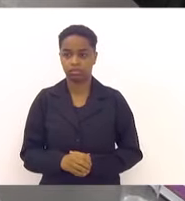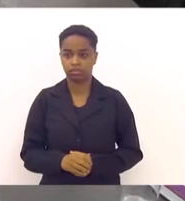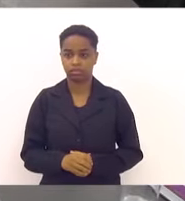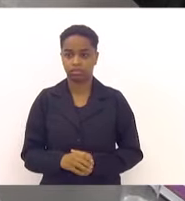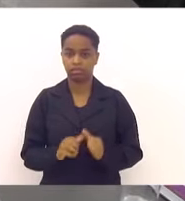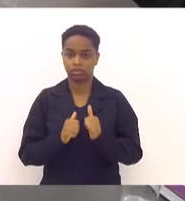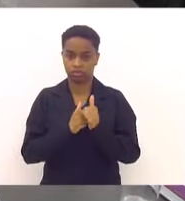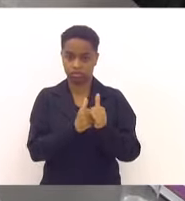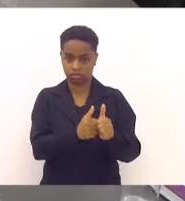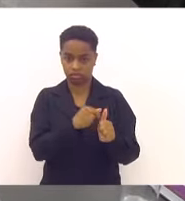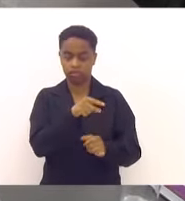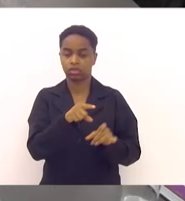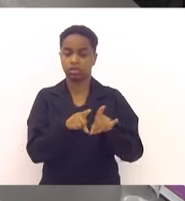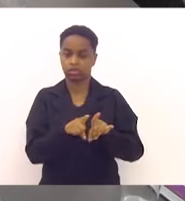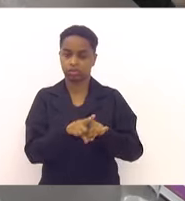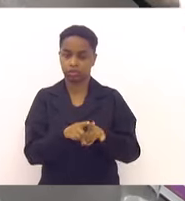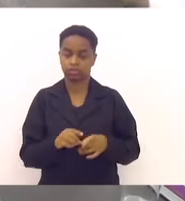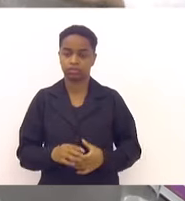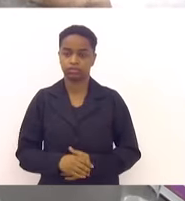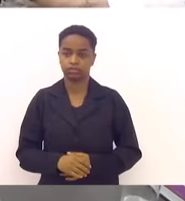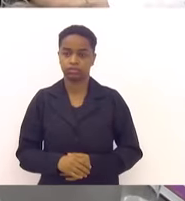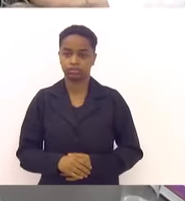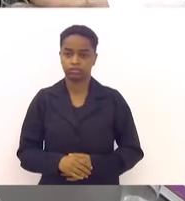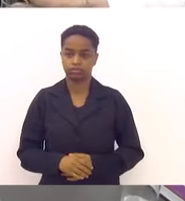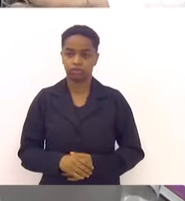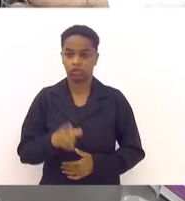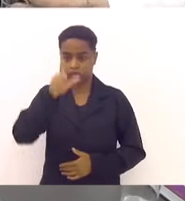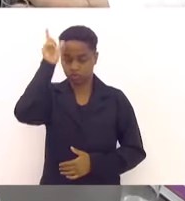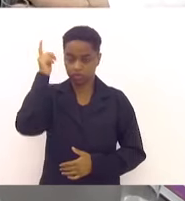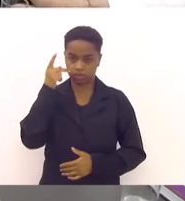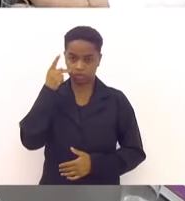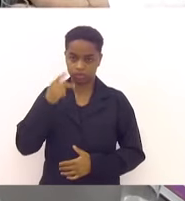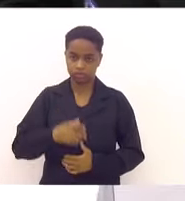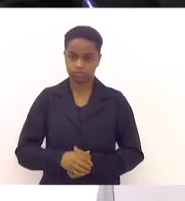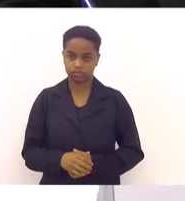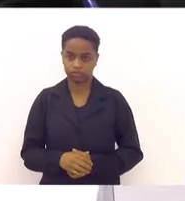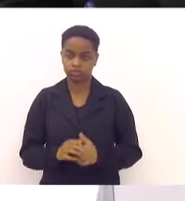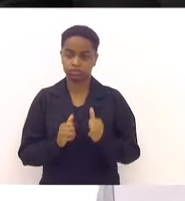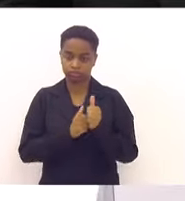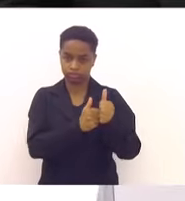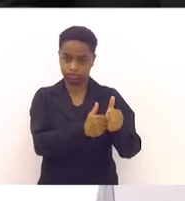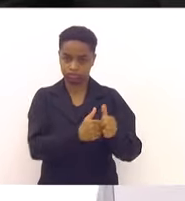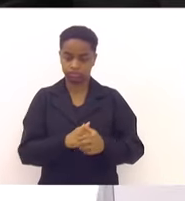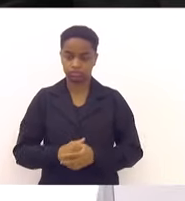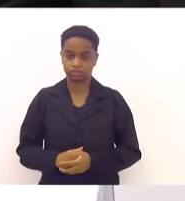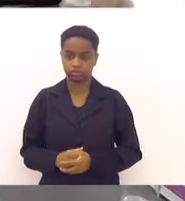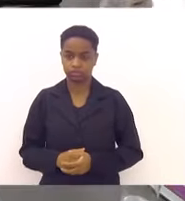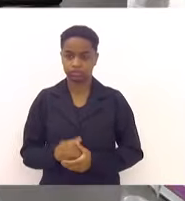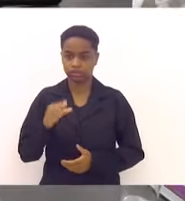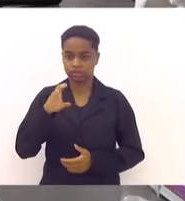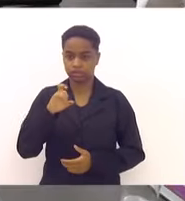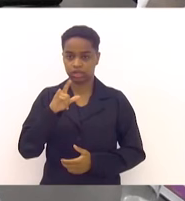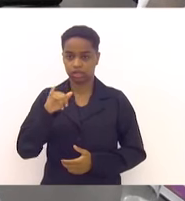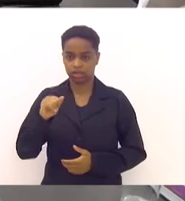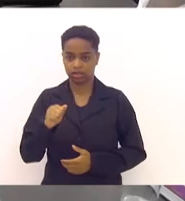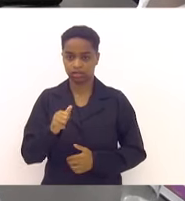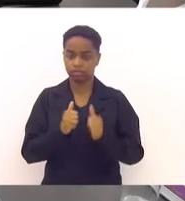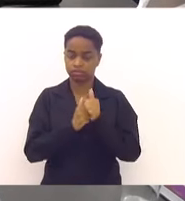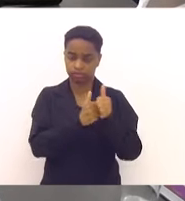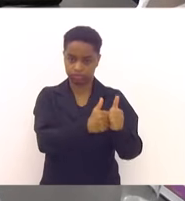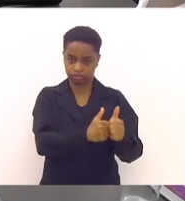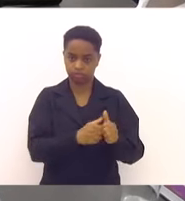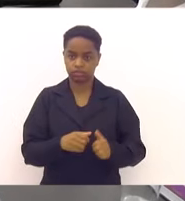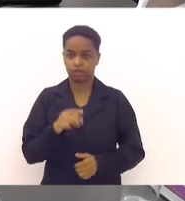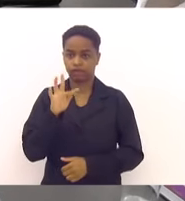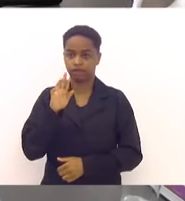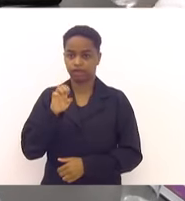Acompanho a divergência pela prejudicabilidade. Deputado Luiz Paulo. Divergência. Deputada Célia. Acompanha a divergência.